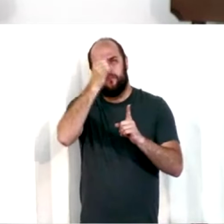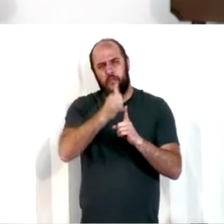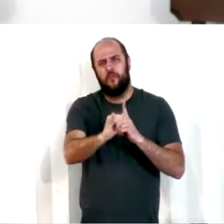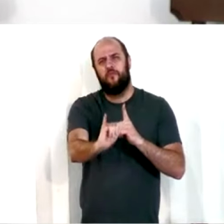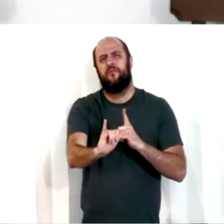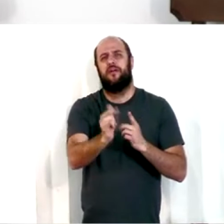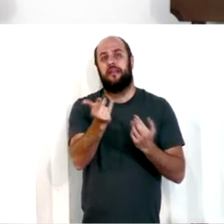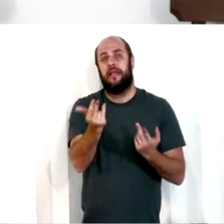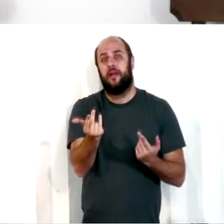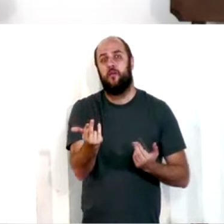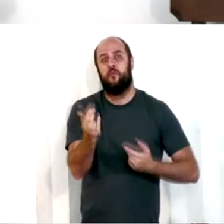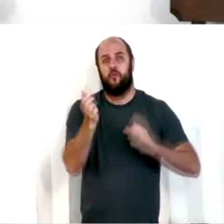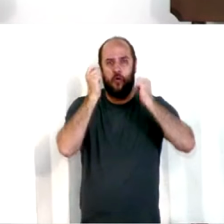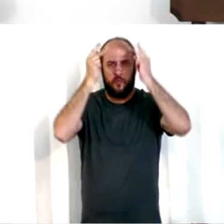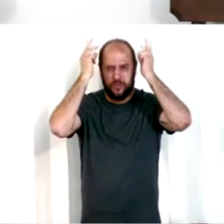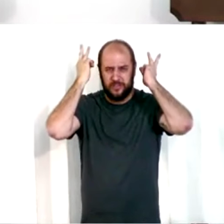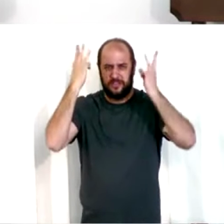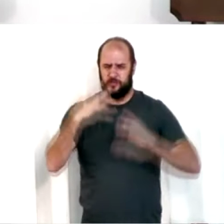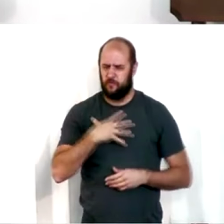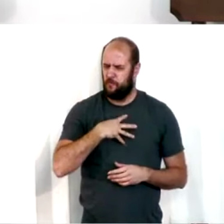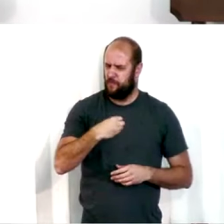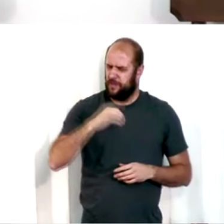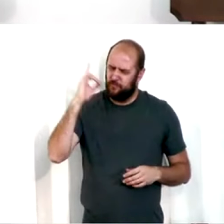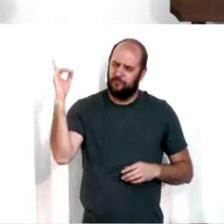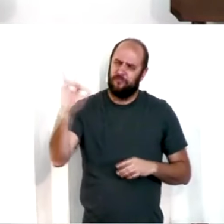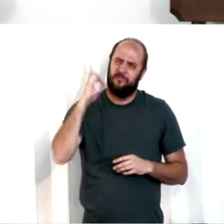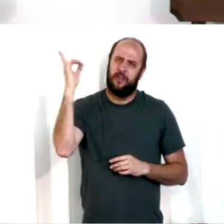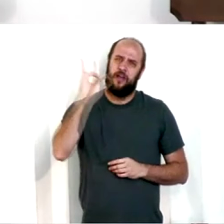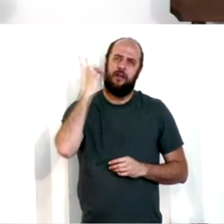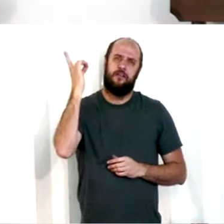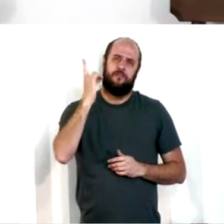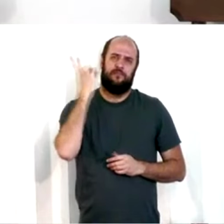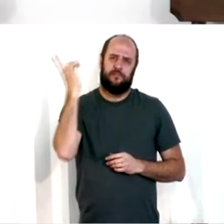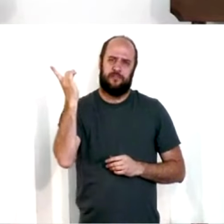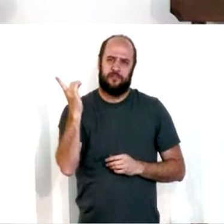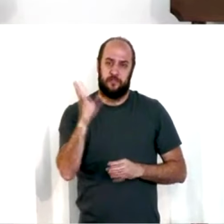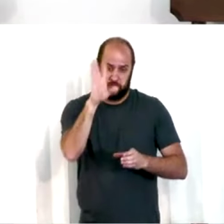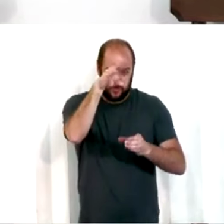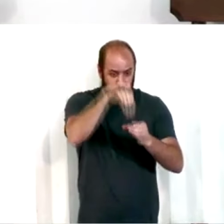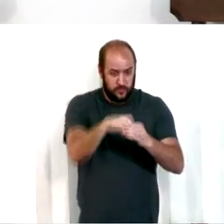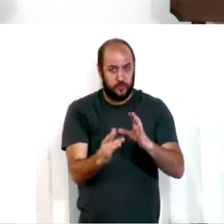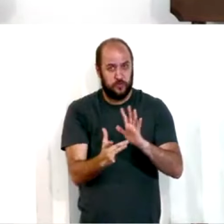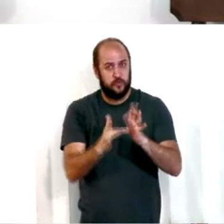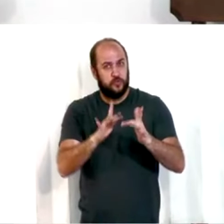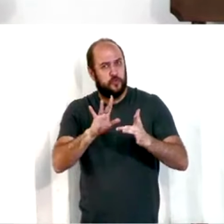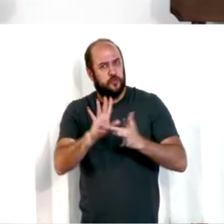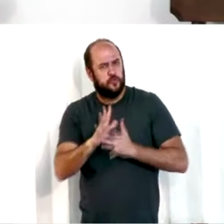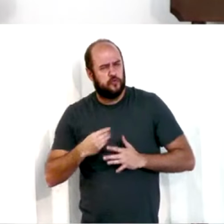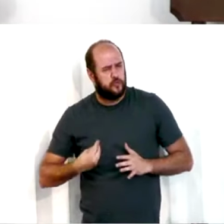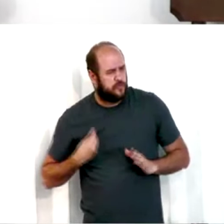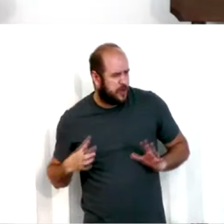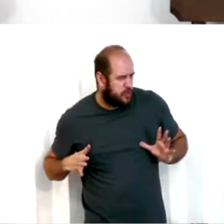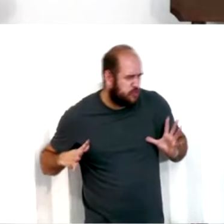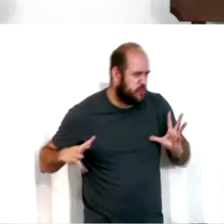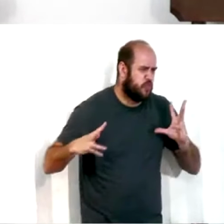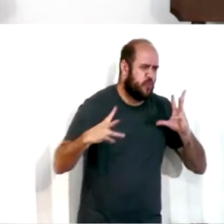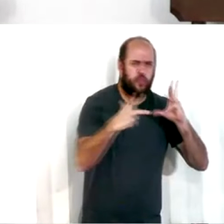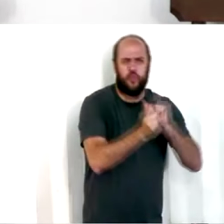a Moisés. Ele é o filho de Davi. Nele habita completamente,